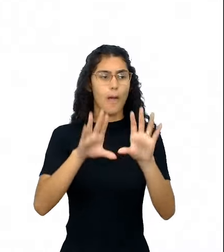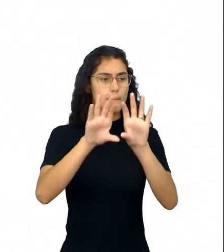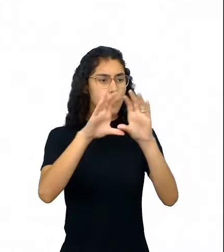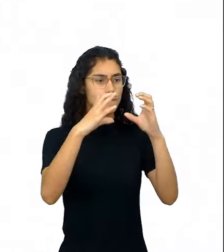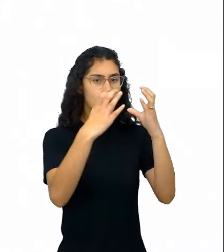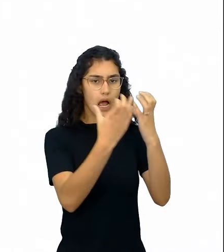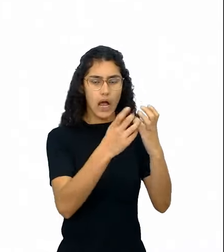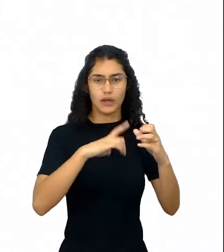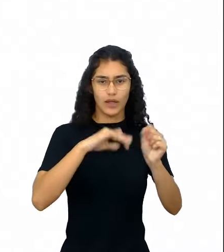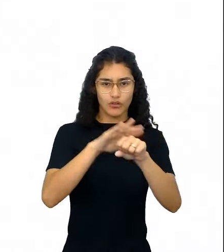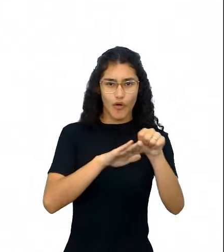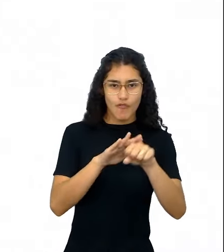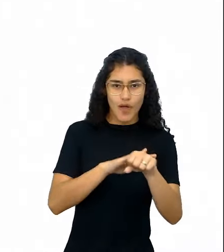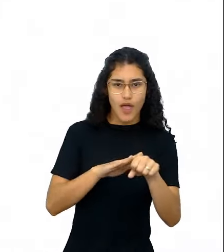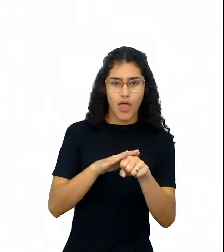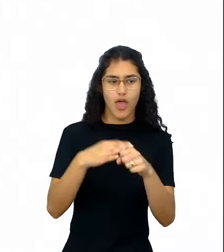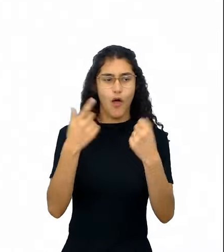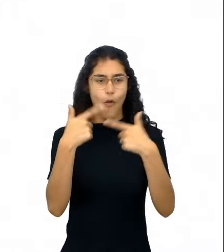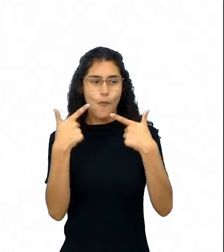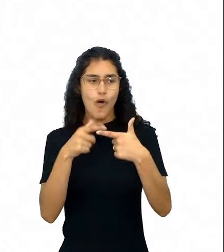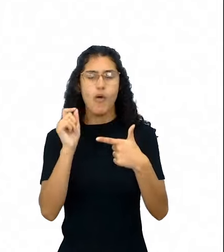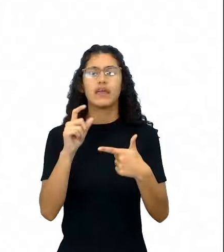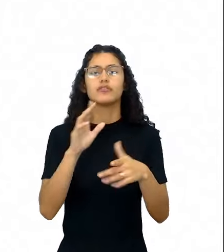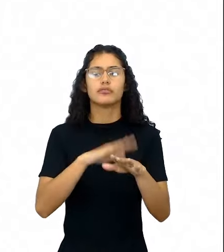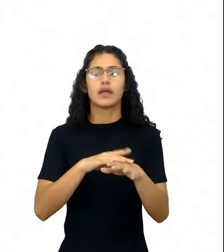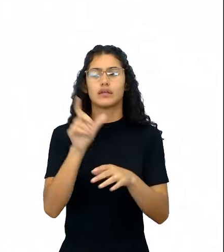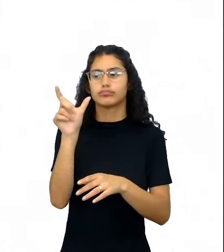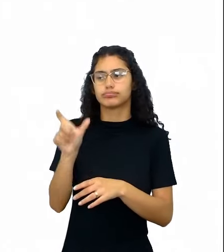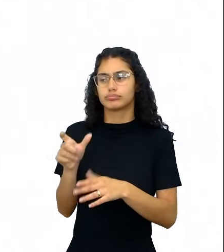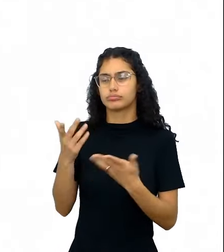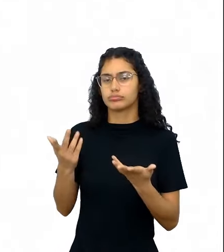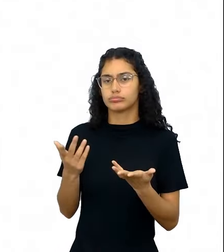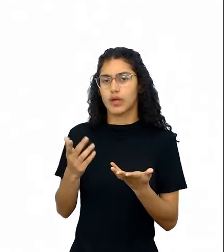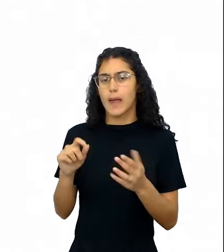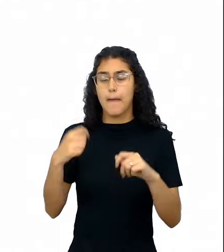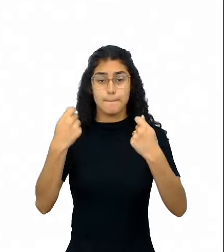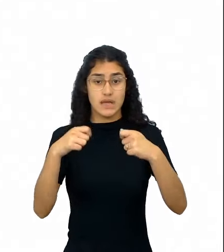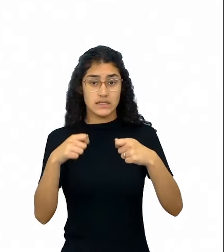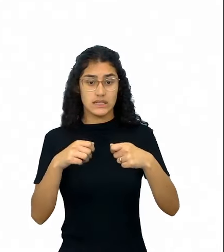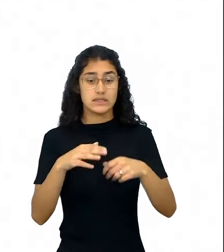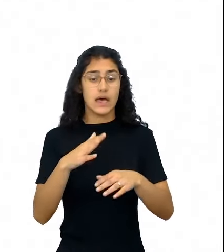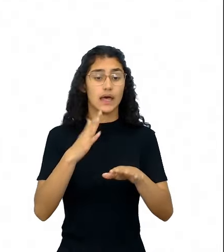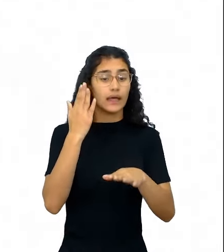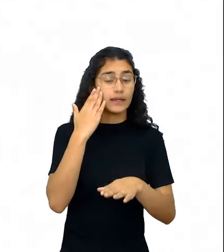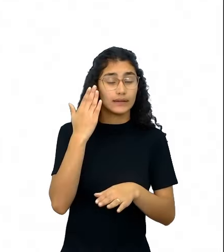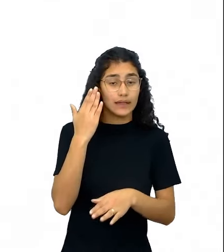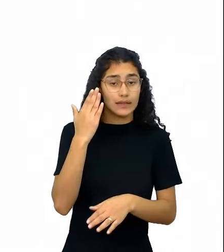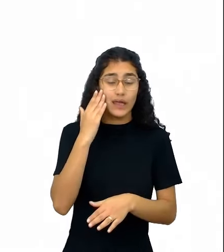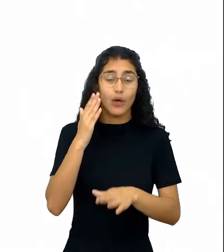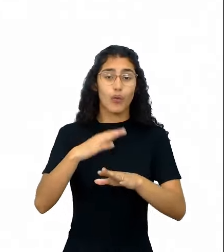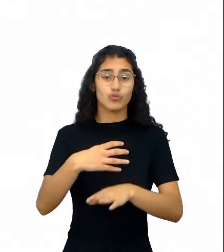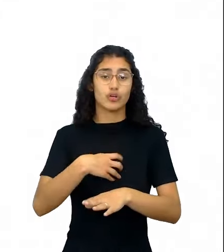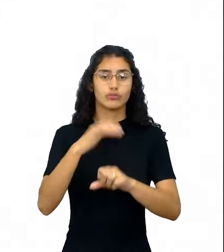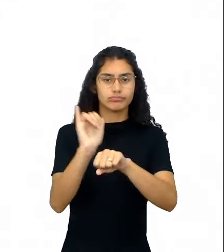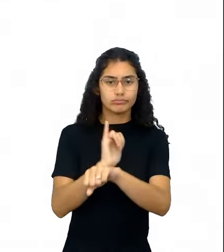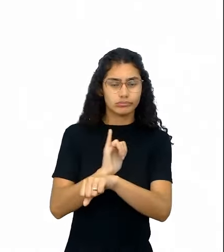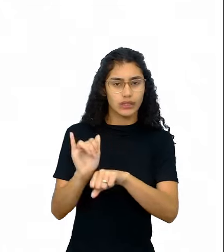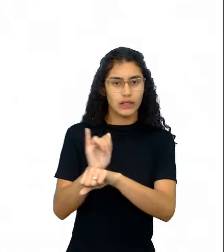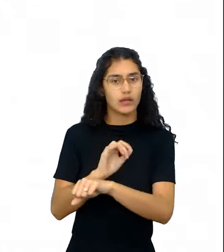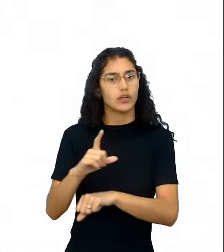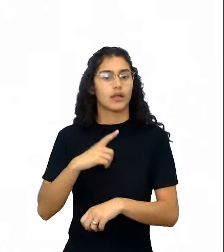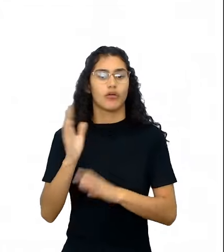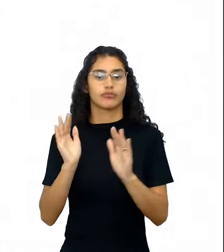balãozinhos, o engraçado, o humor. O que levou? É necessário apropriar-se dos sistemas de produção e estratégias